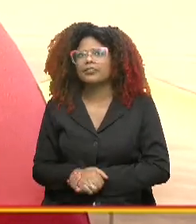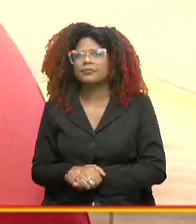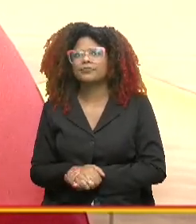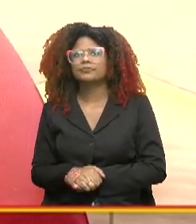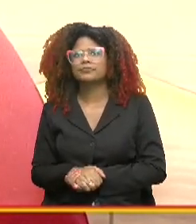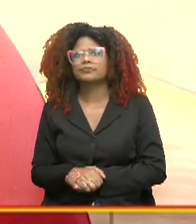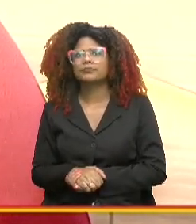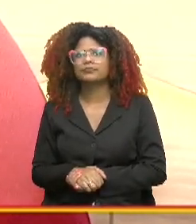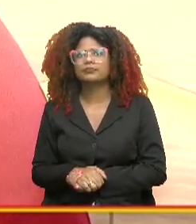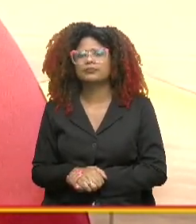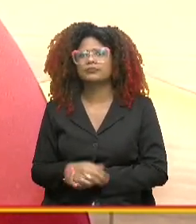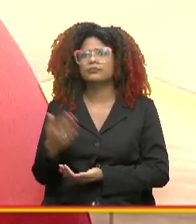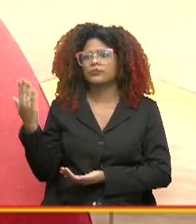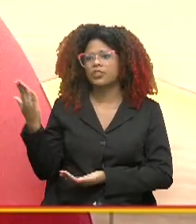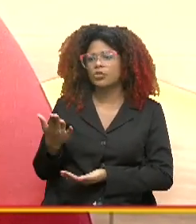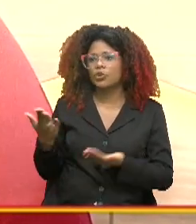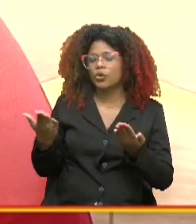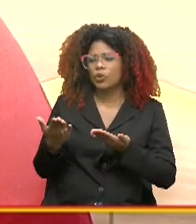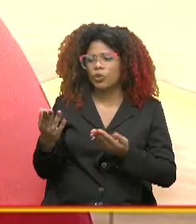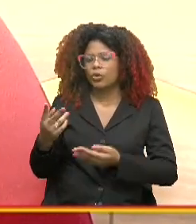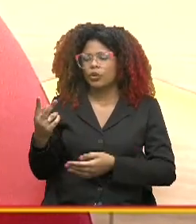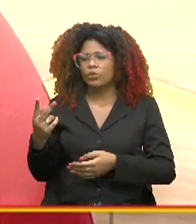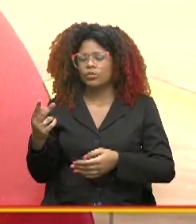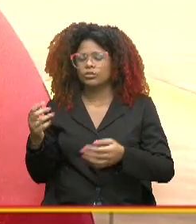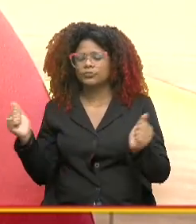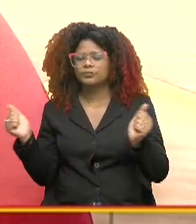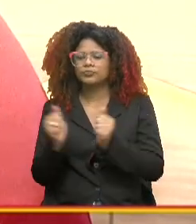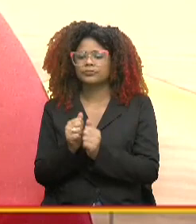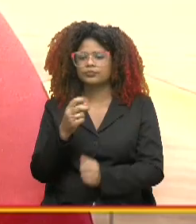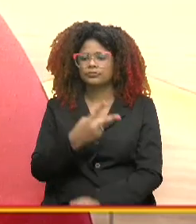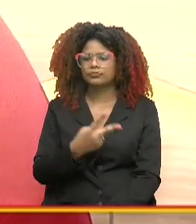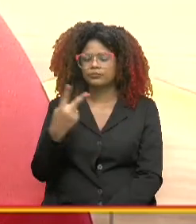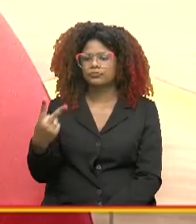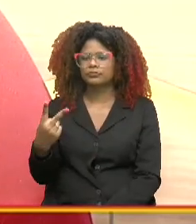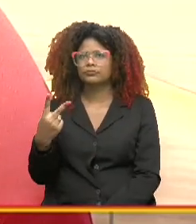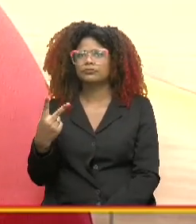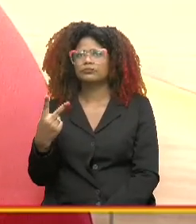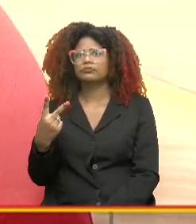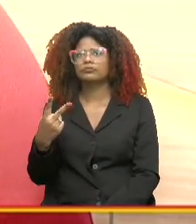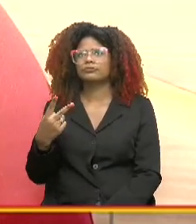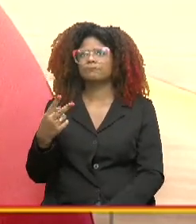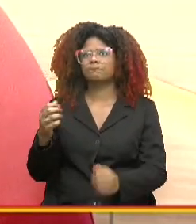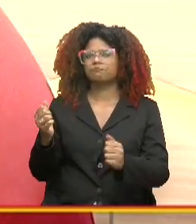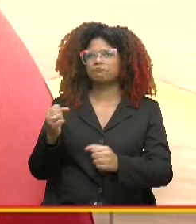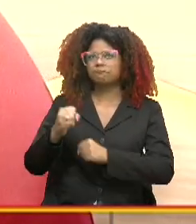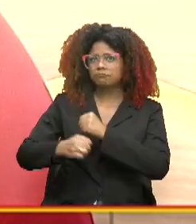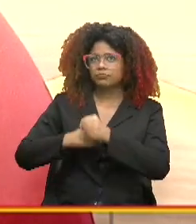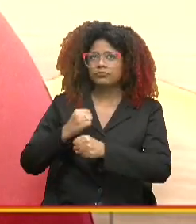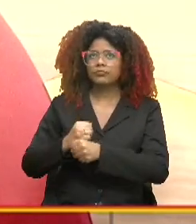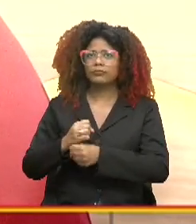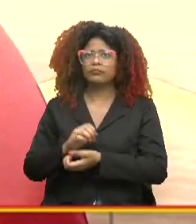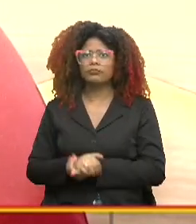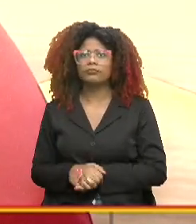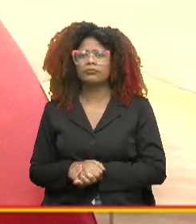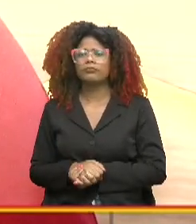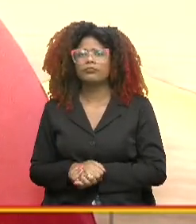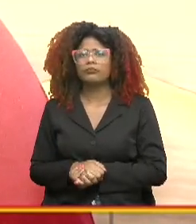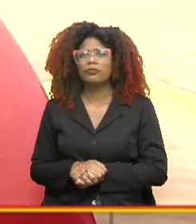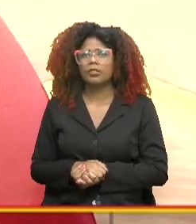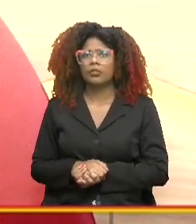Nós já estávamos juntas há 22 anos né quando a gente Tomou realmente a decisão tinham pensado pensamos várias